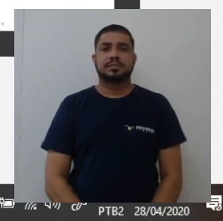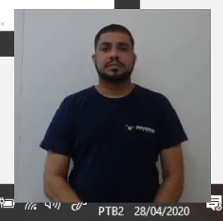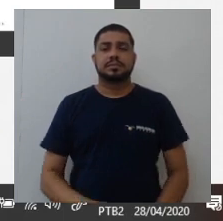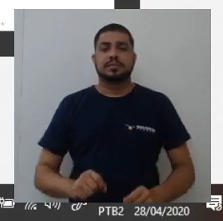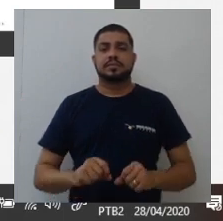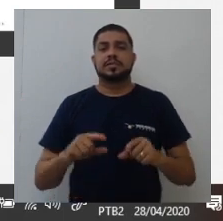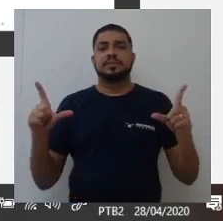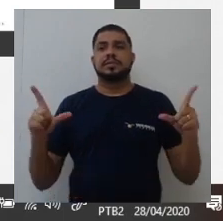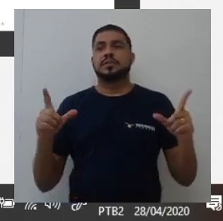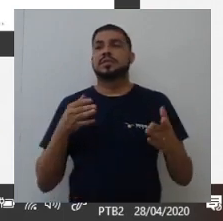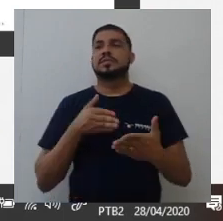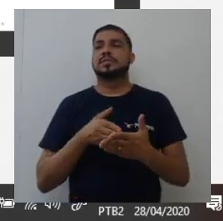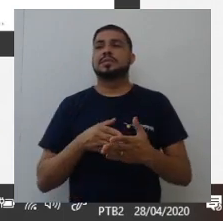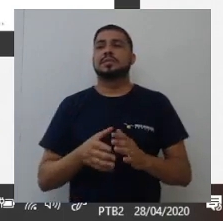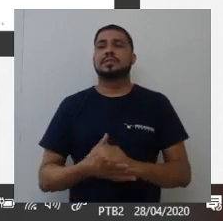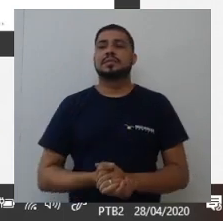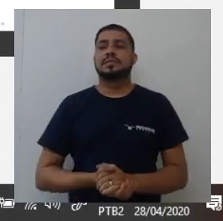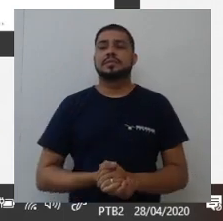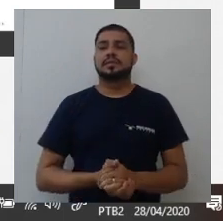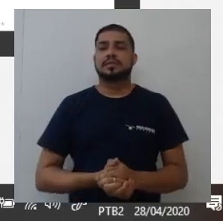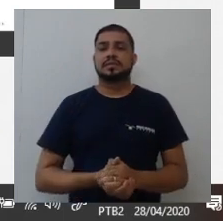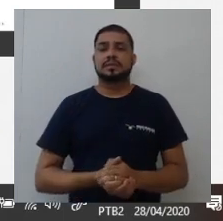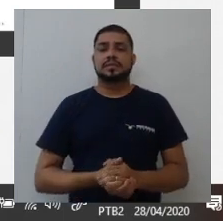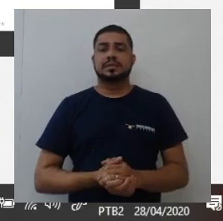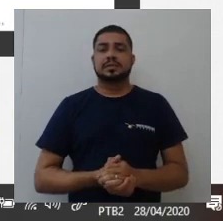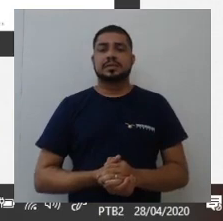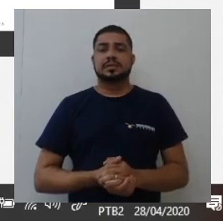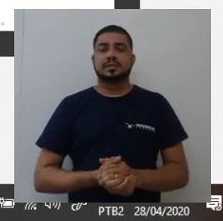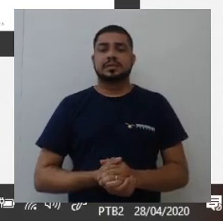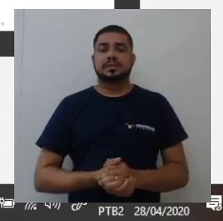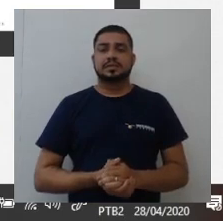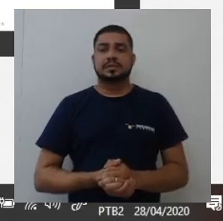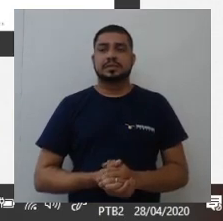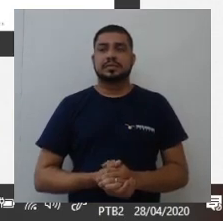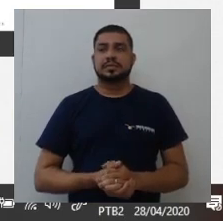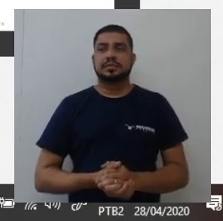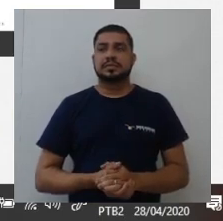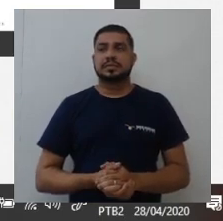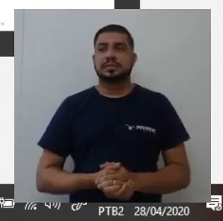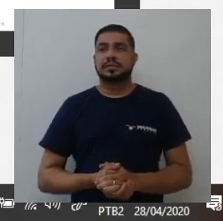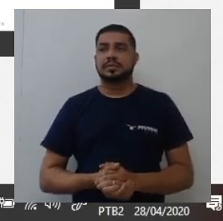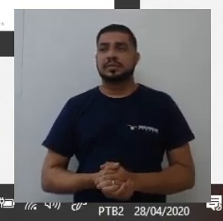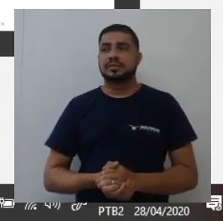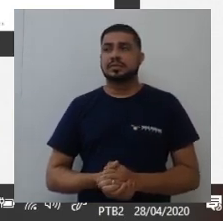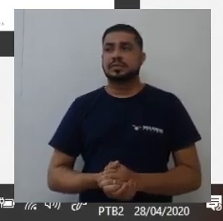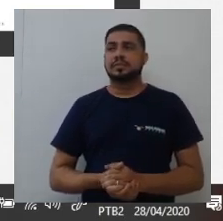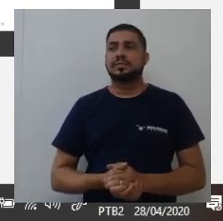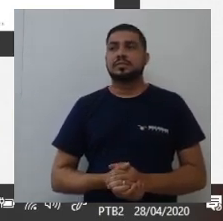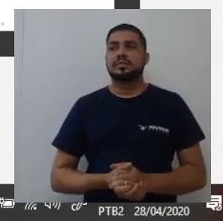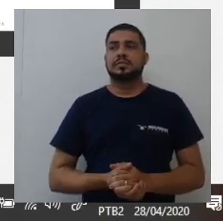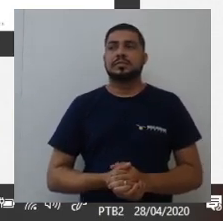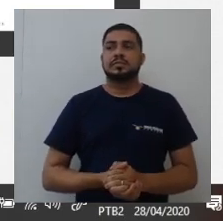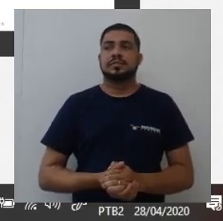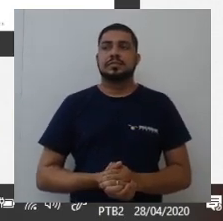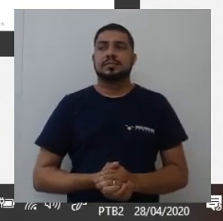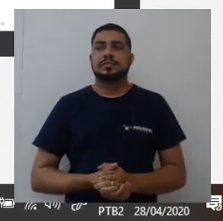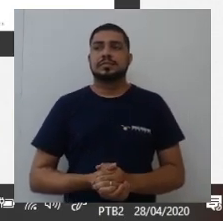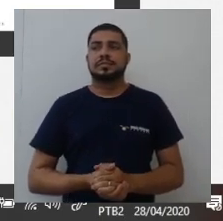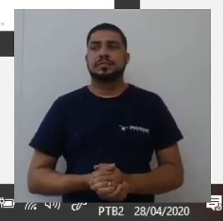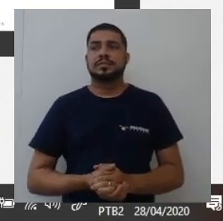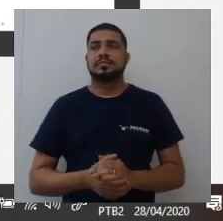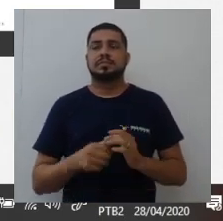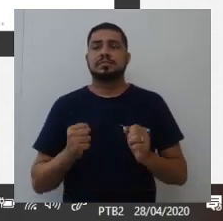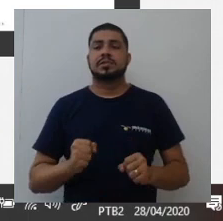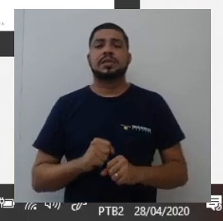PowerPoint, última tela. Isso. Só passar aqui. Tela geral. Pode deixar a tela geral,